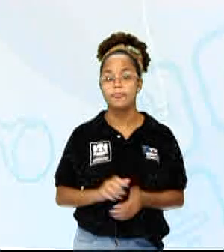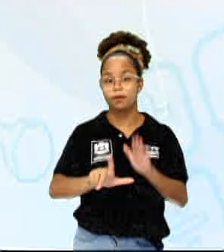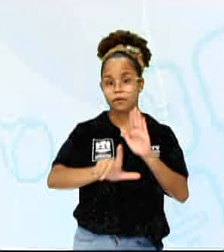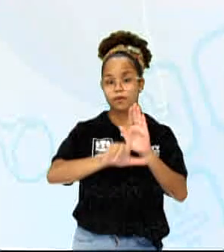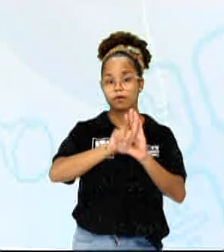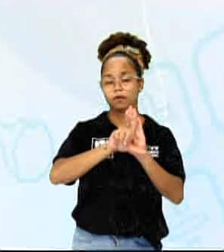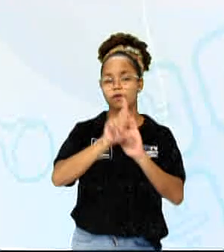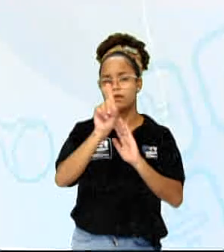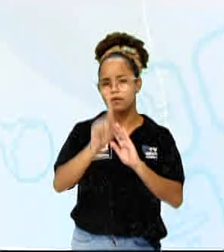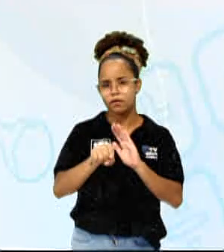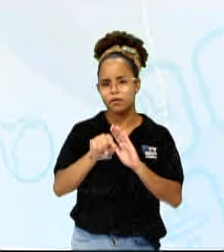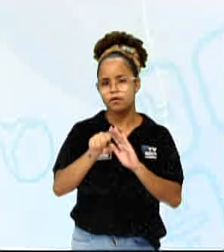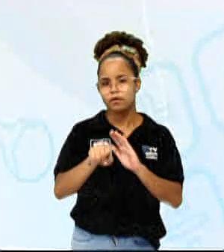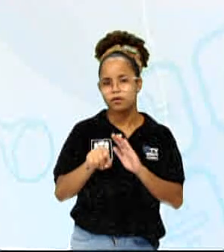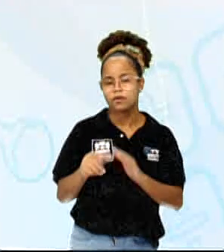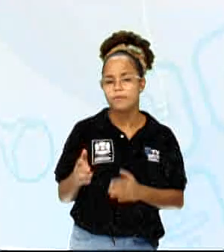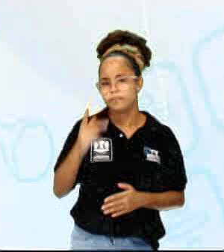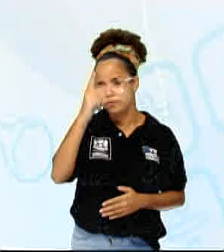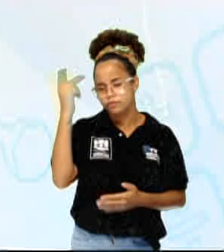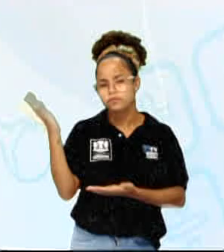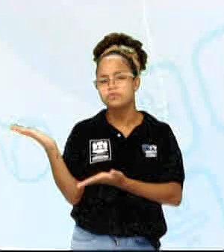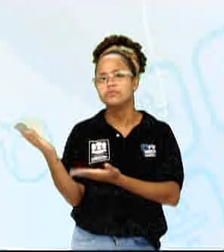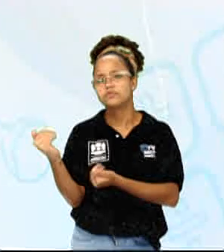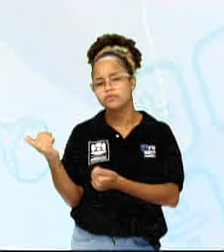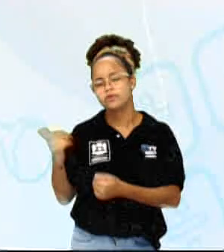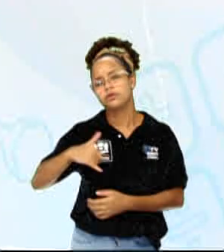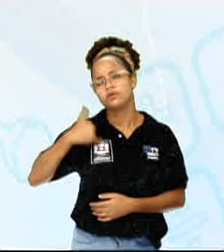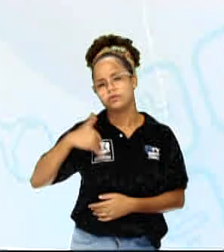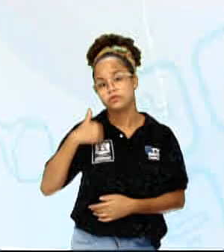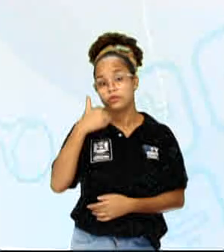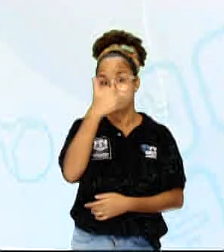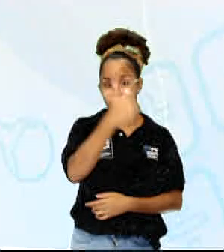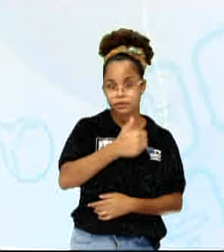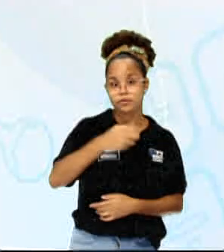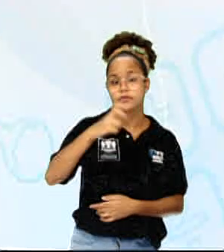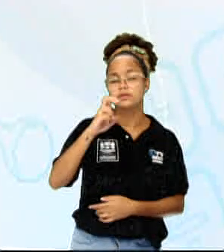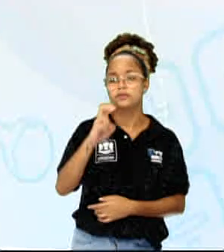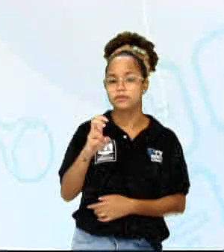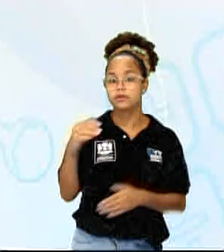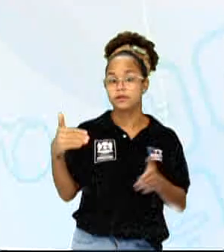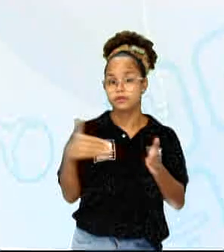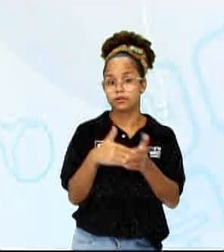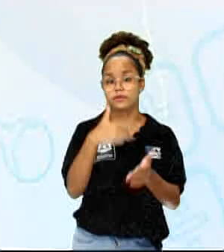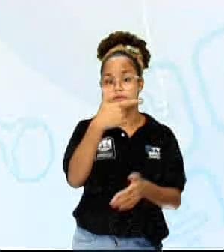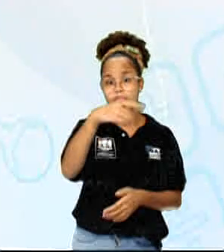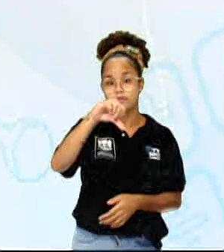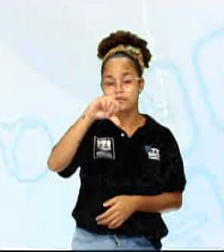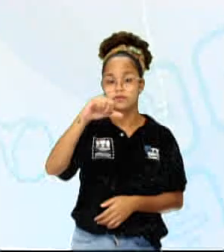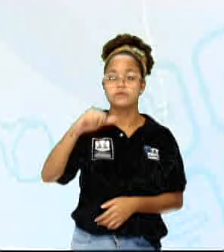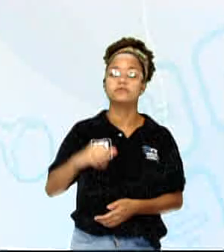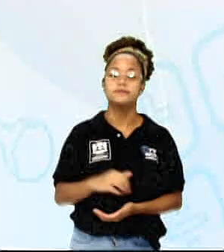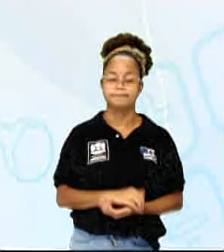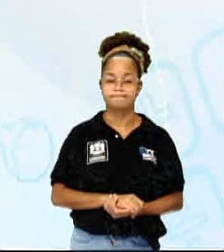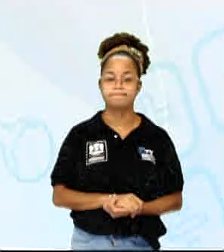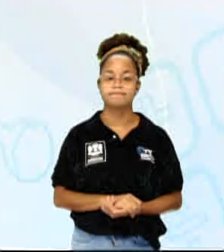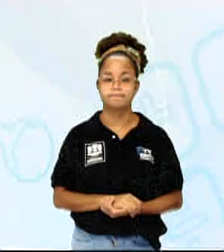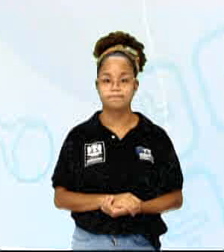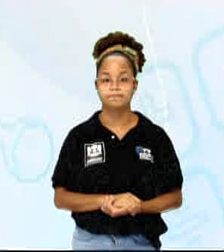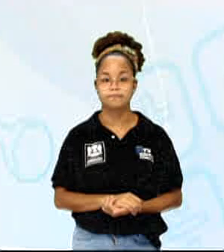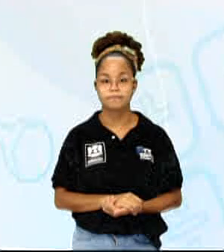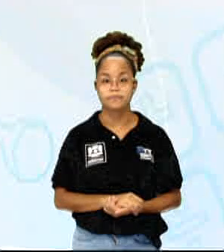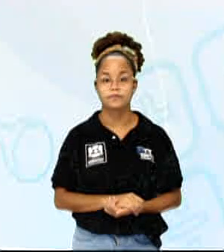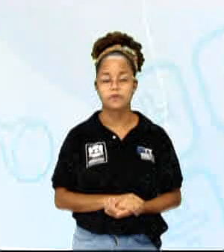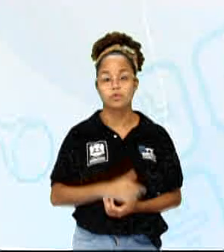são consideradas jovens as pessoas com idade entre 15 e 29 anos de idade. No